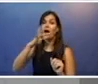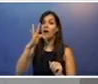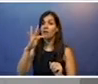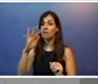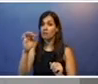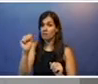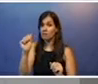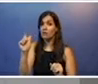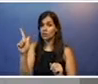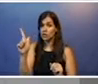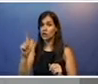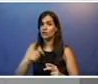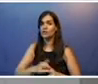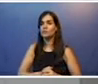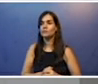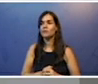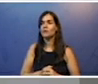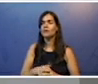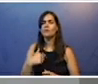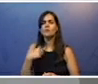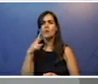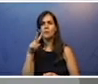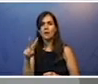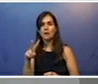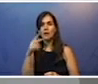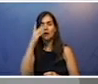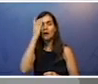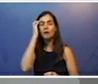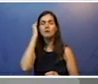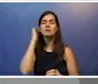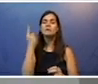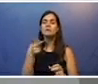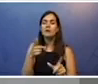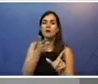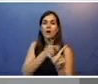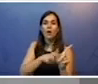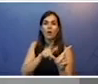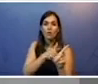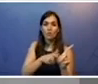Então, pegando um ângulo alfa, nós vamos usar a tangente.